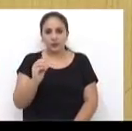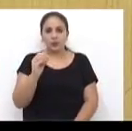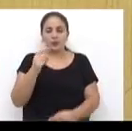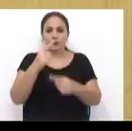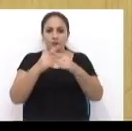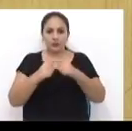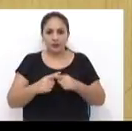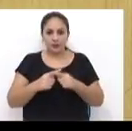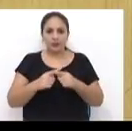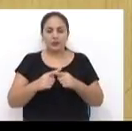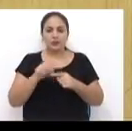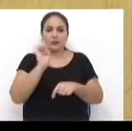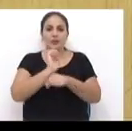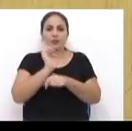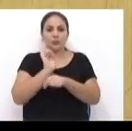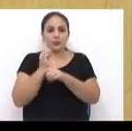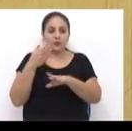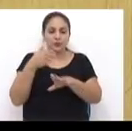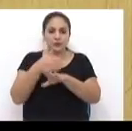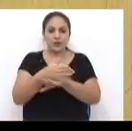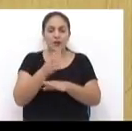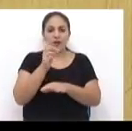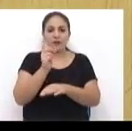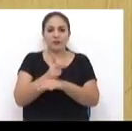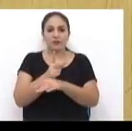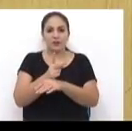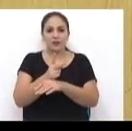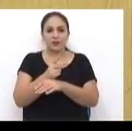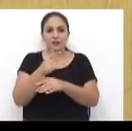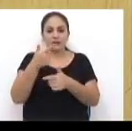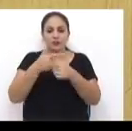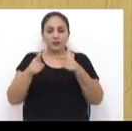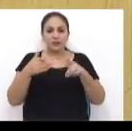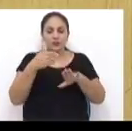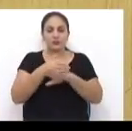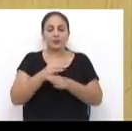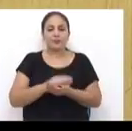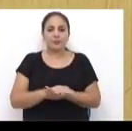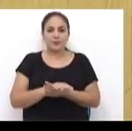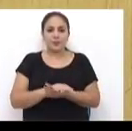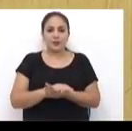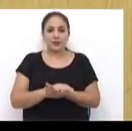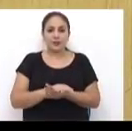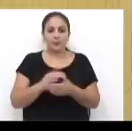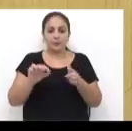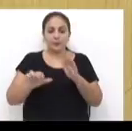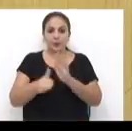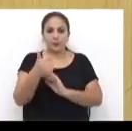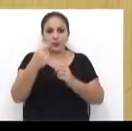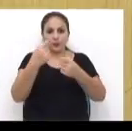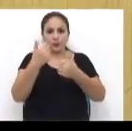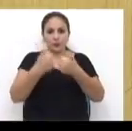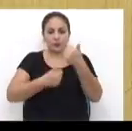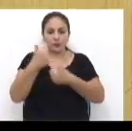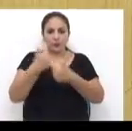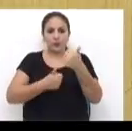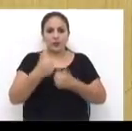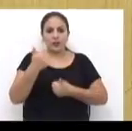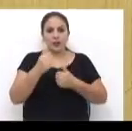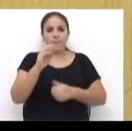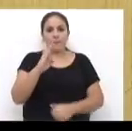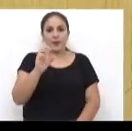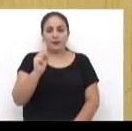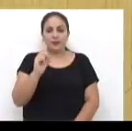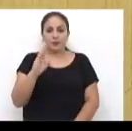do estadual com o objetivo de conquistar uma vaga para a divisão de acesso. O Gaúcho estreia domingo em casa na Arena BS